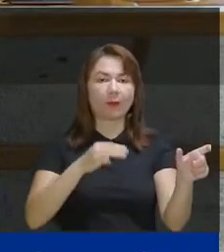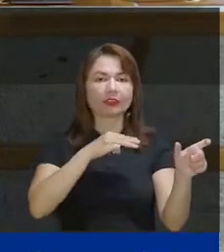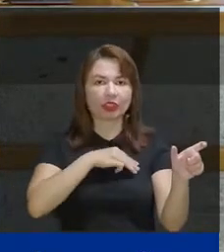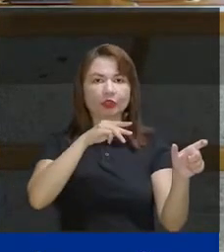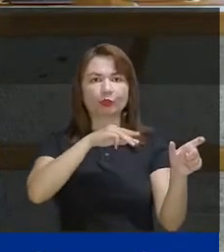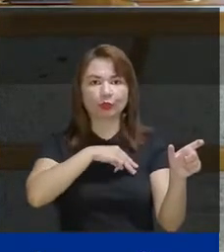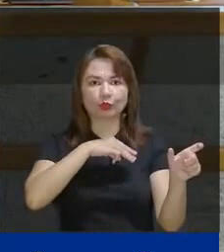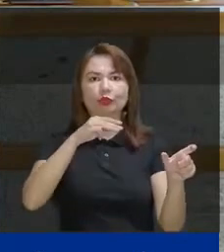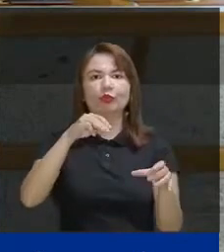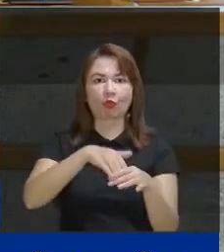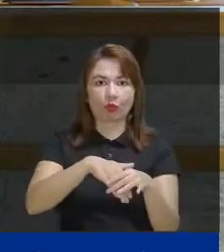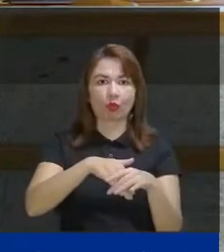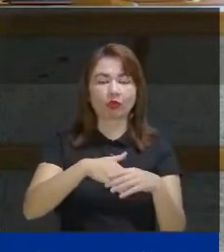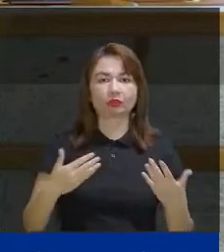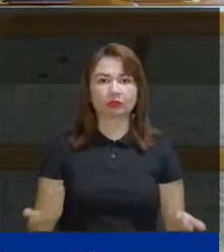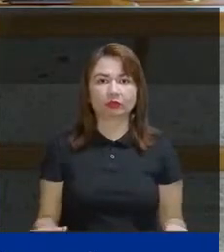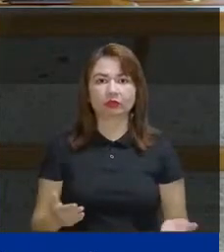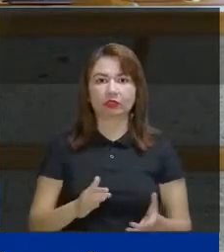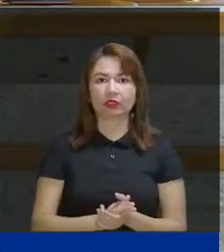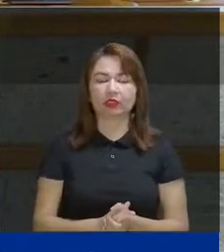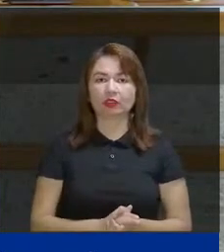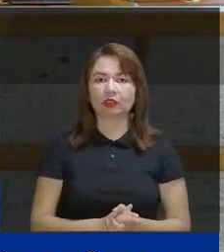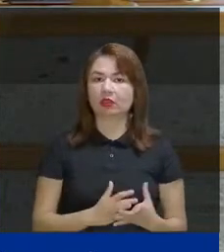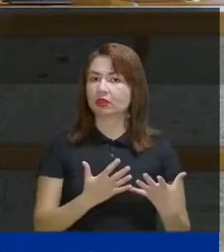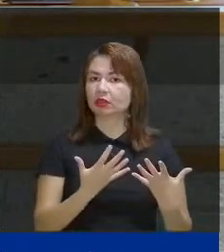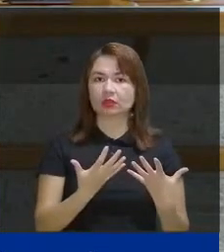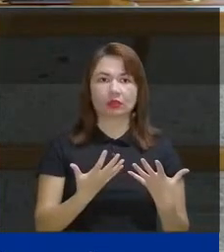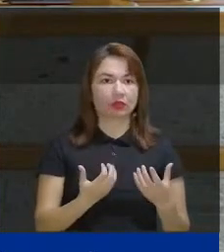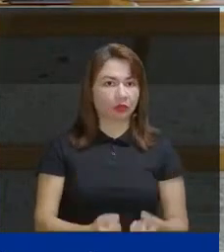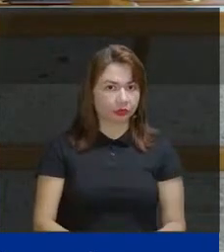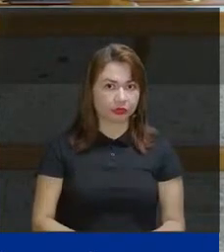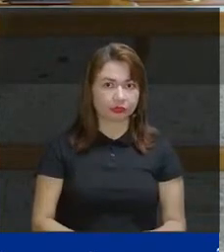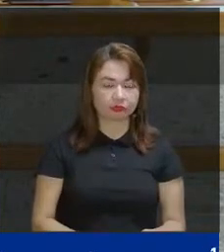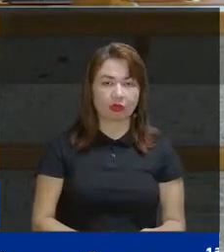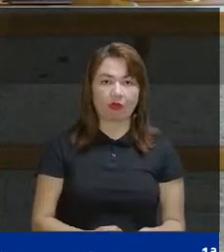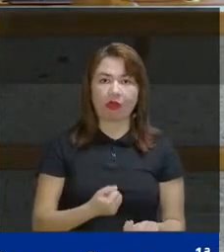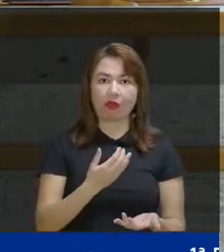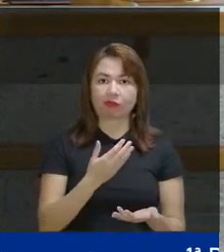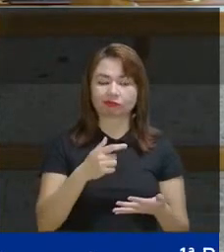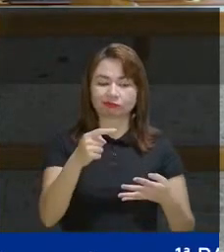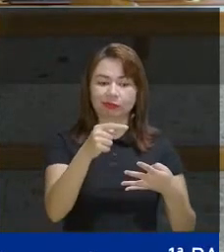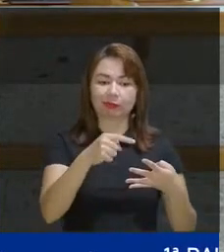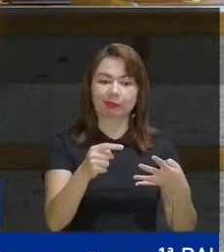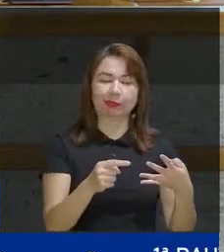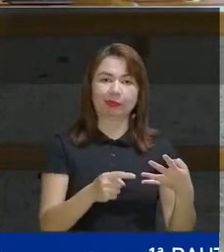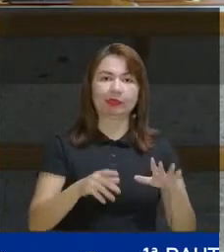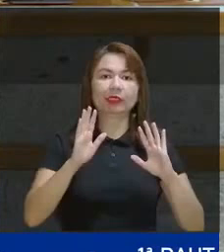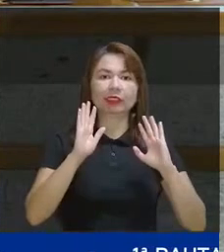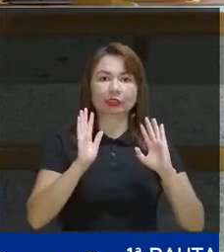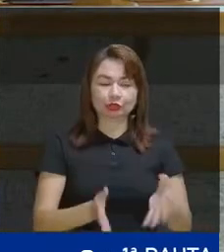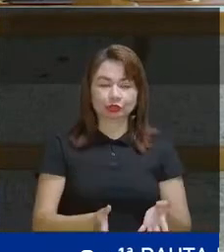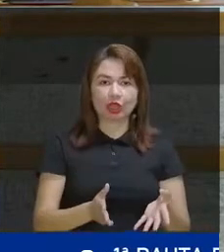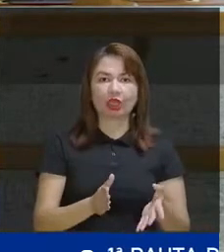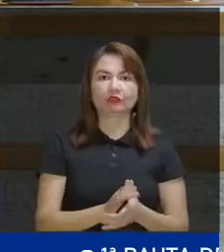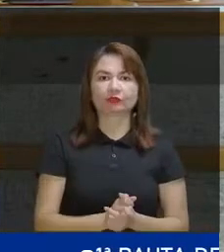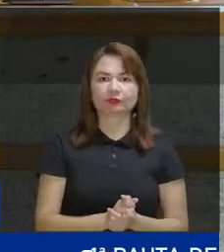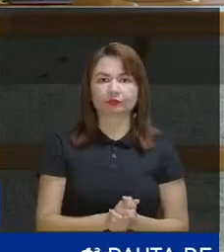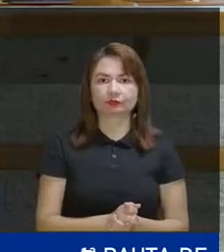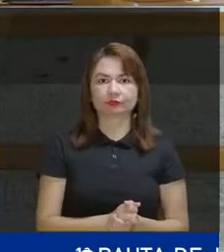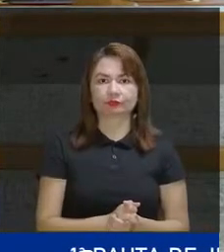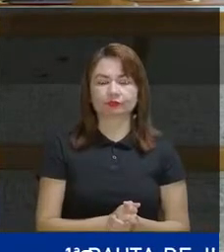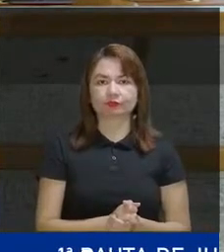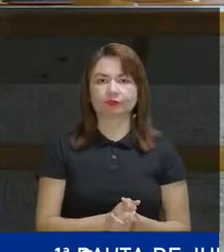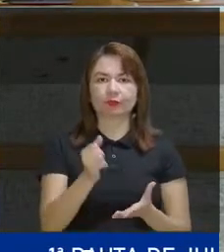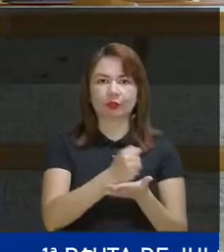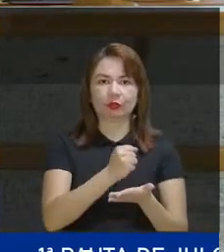Público, ele está impugnando aquelas questões que já estão pacificadas na nossa Corte de Justiça, sobre a questão